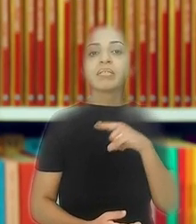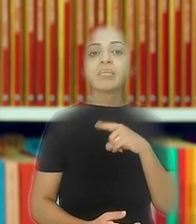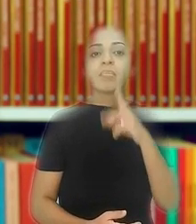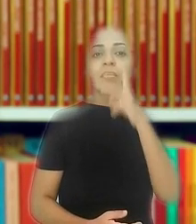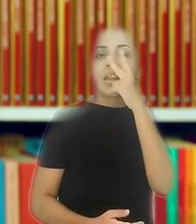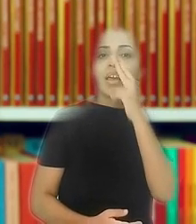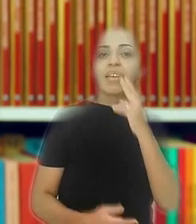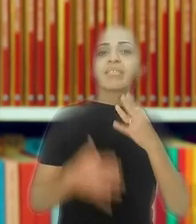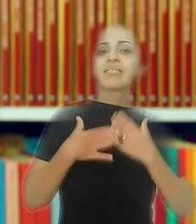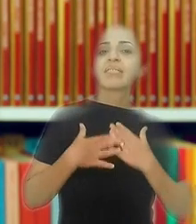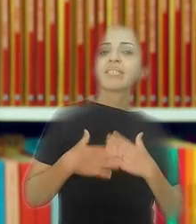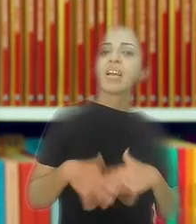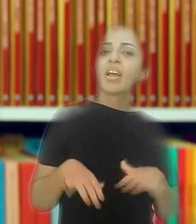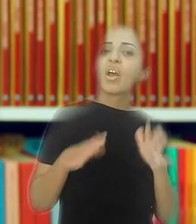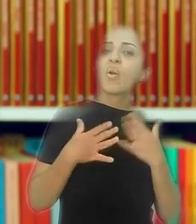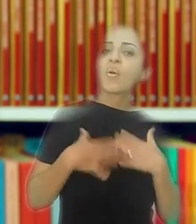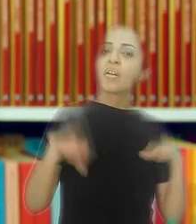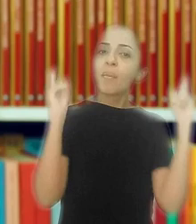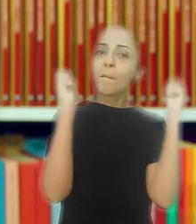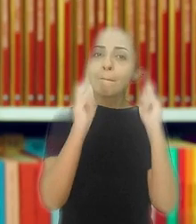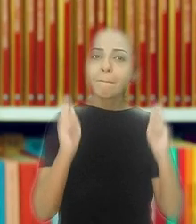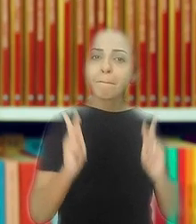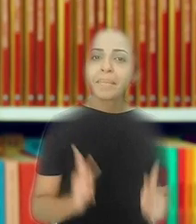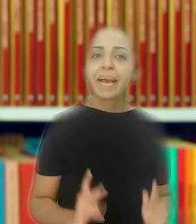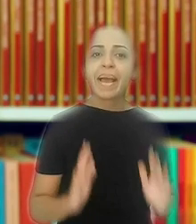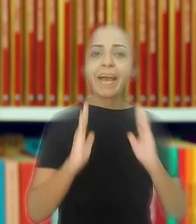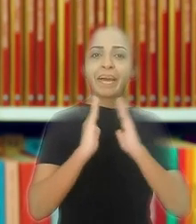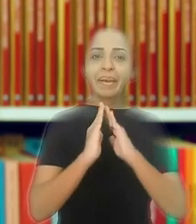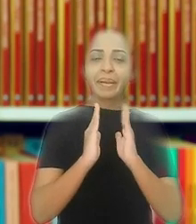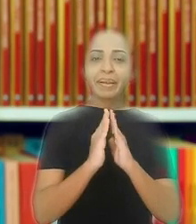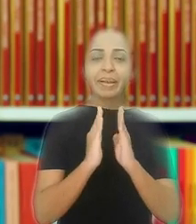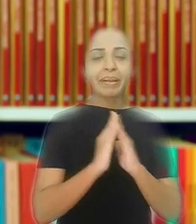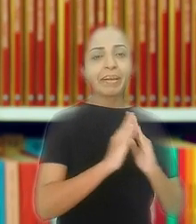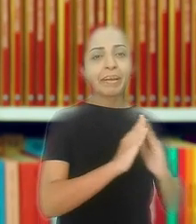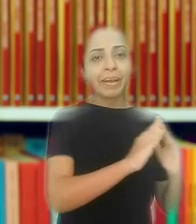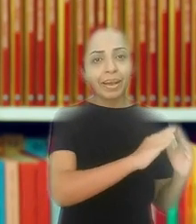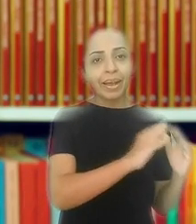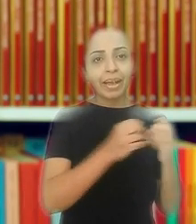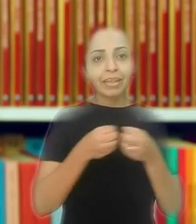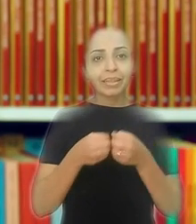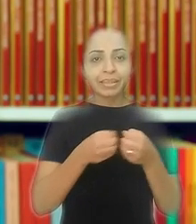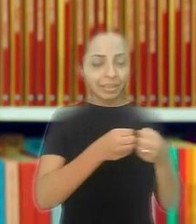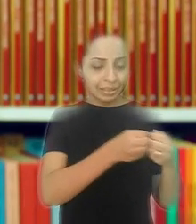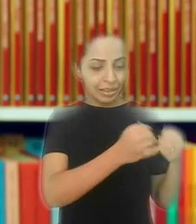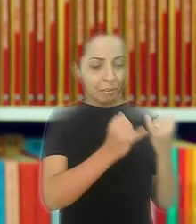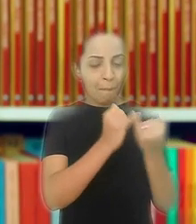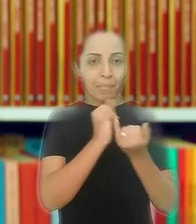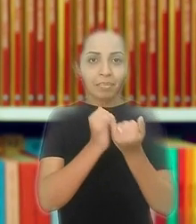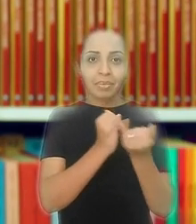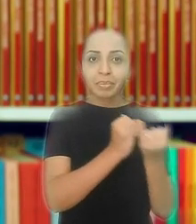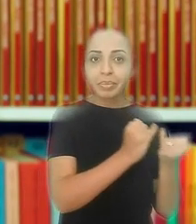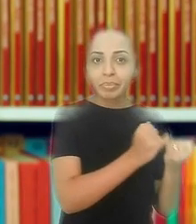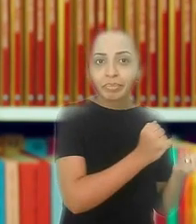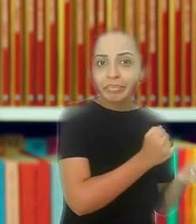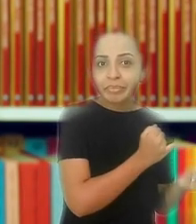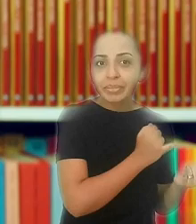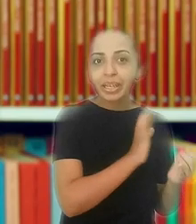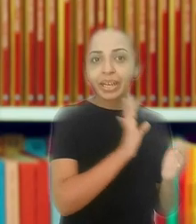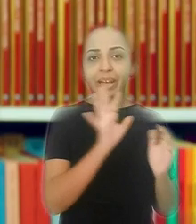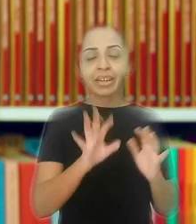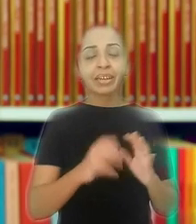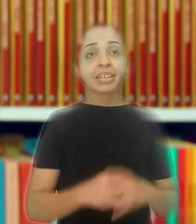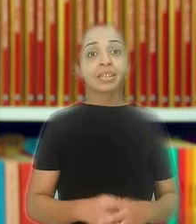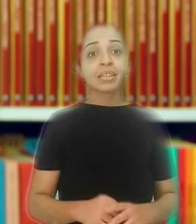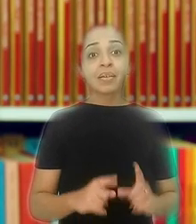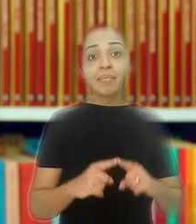de um bairro bastante tranquilo de casas iguais né de casas do